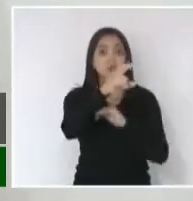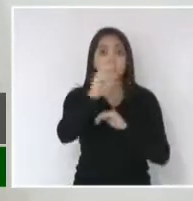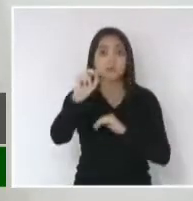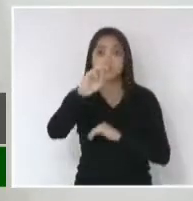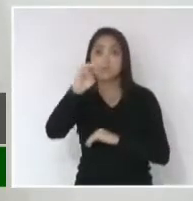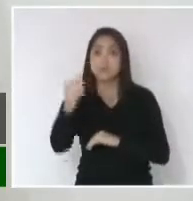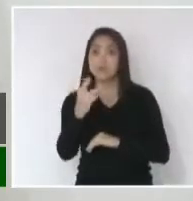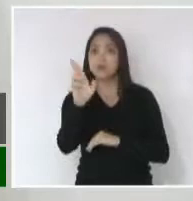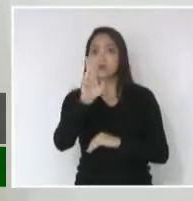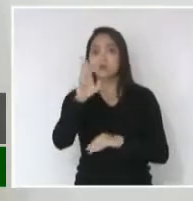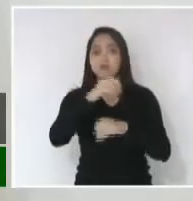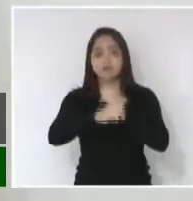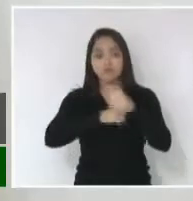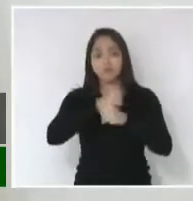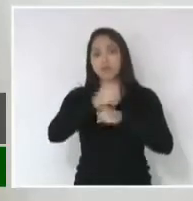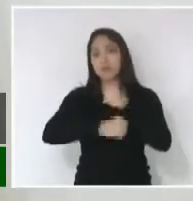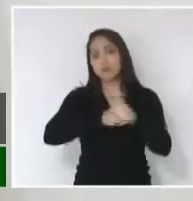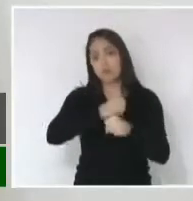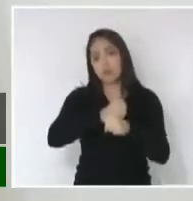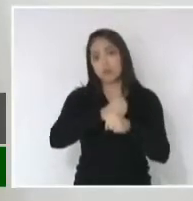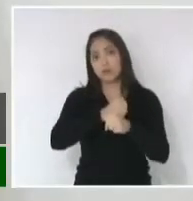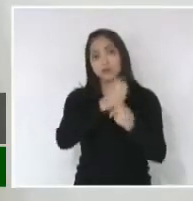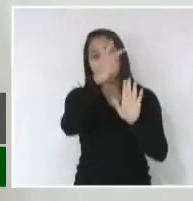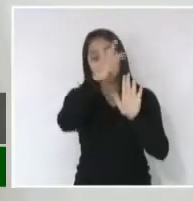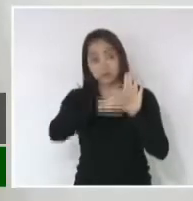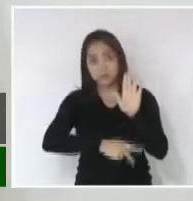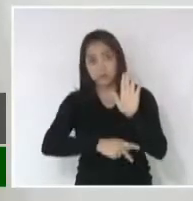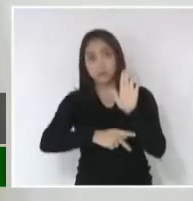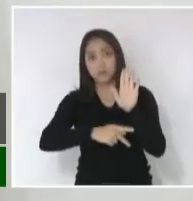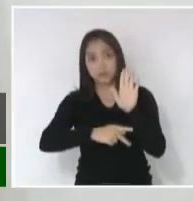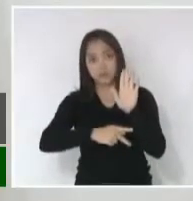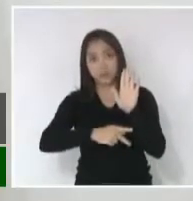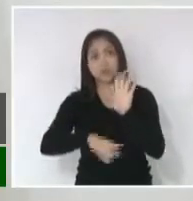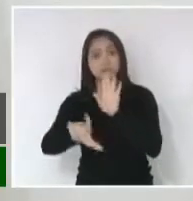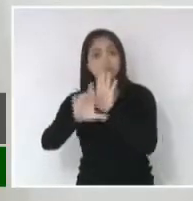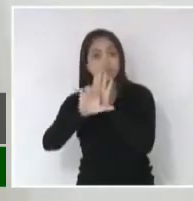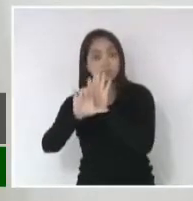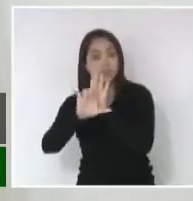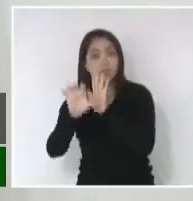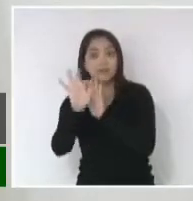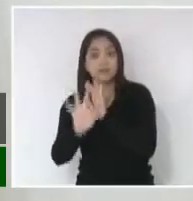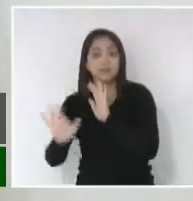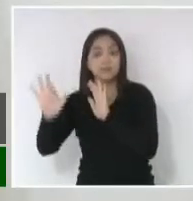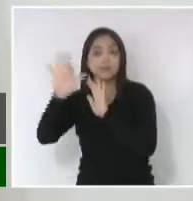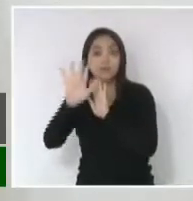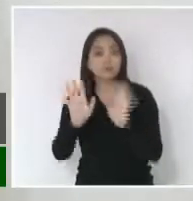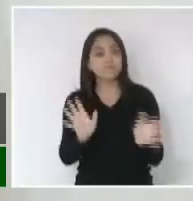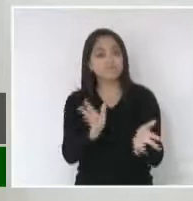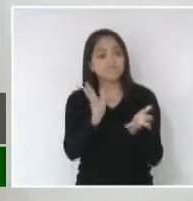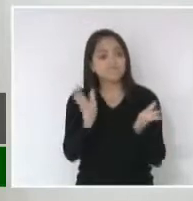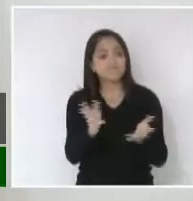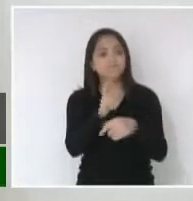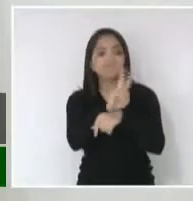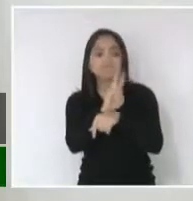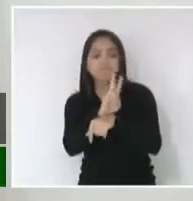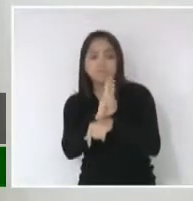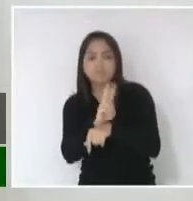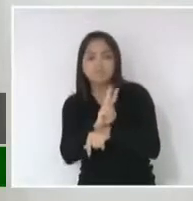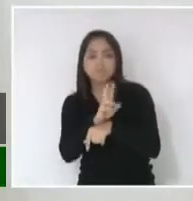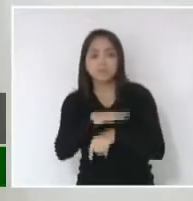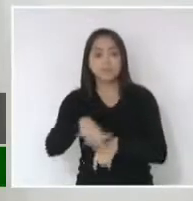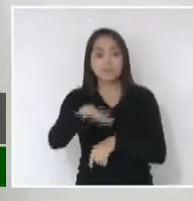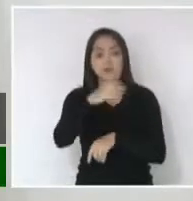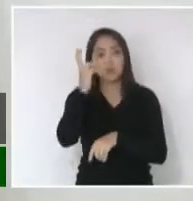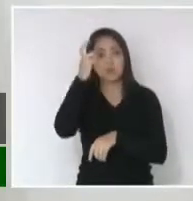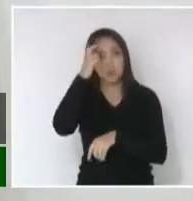reais por ano para projetos contemplados pelas leis federais de incentivo fiscal nas áreas da cultura,